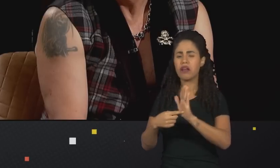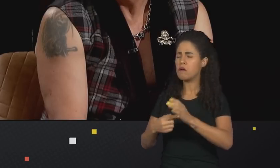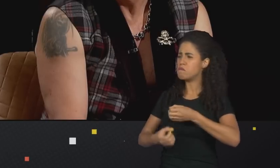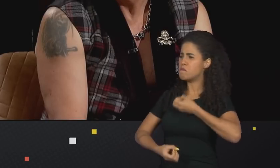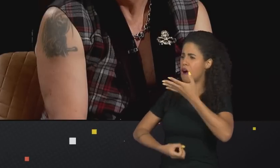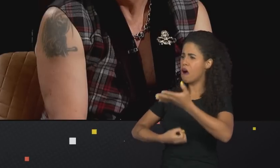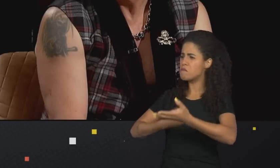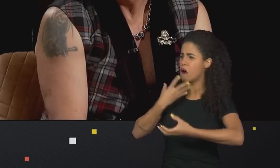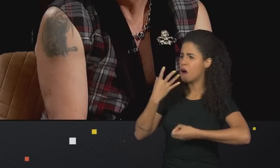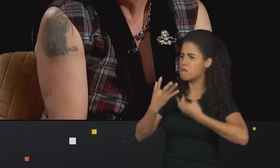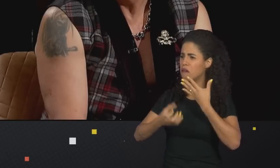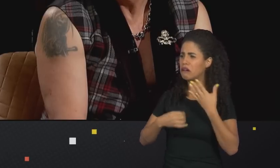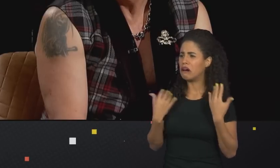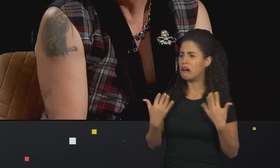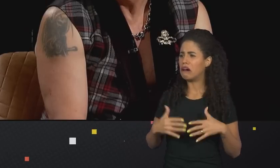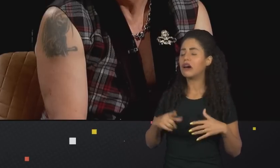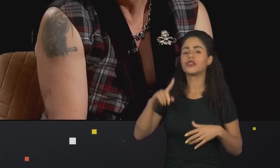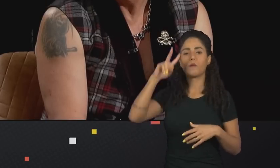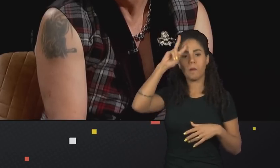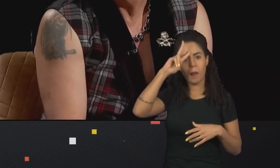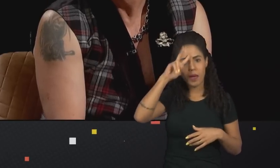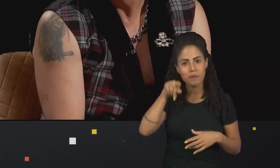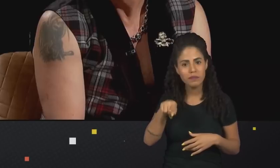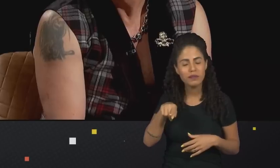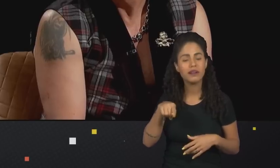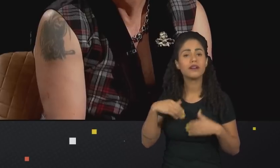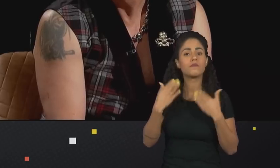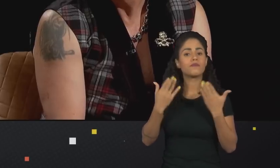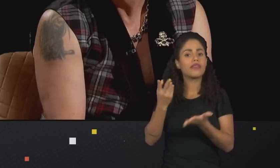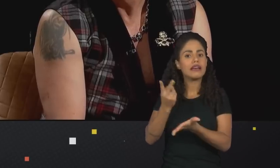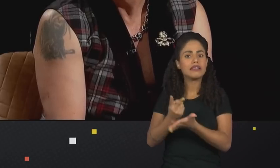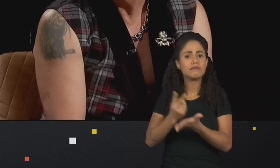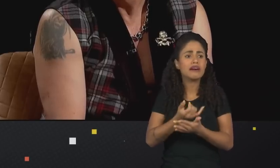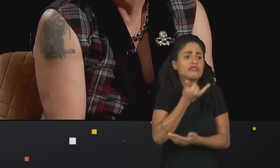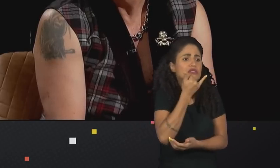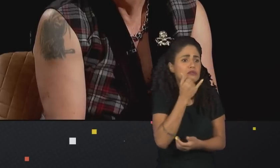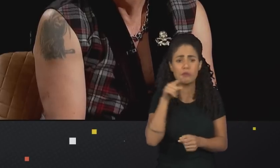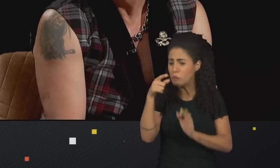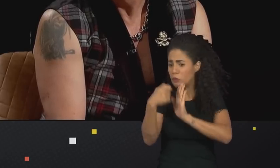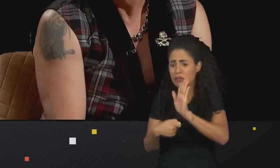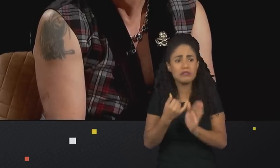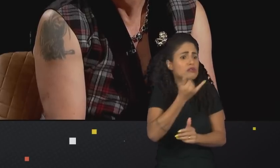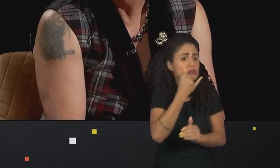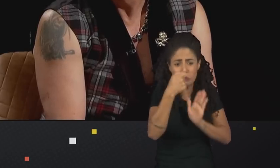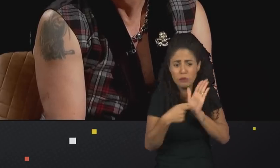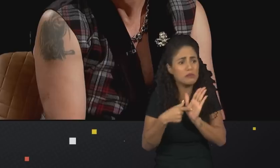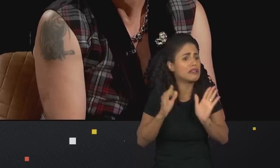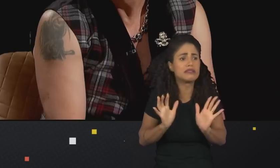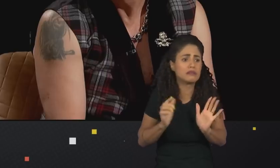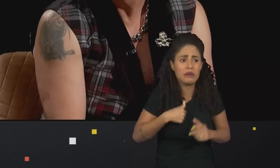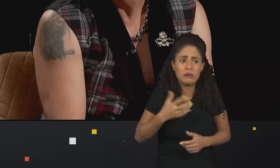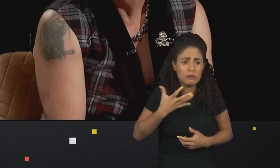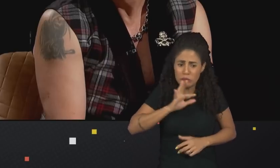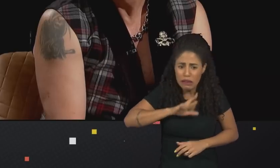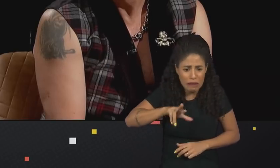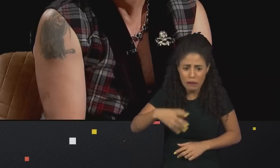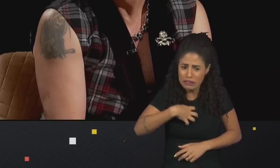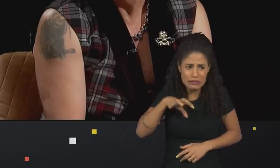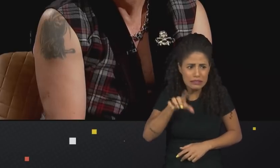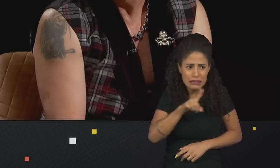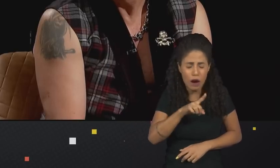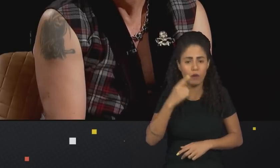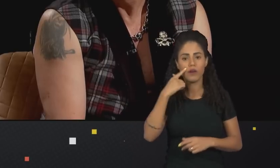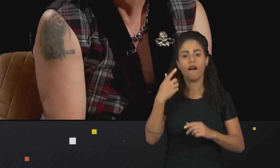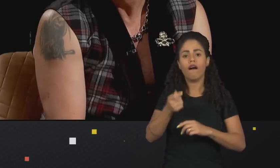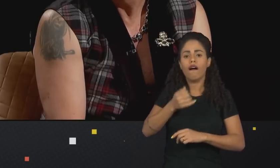para Alicia, minha personagem. E ele sempre me pedia desculpas antes de gravar, dizendo eu jamais falaria